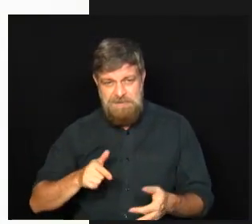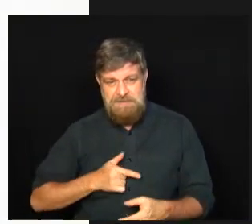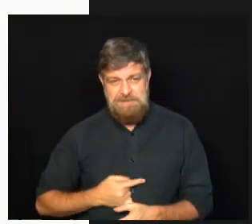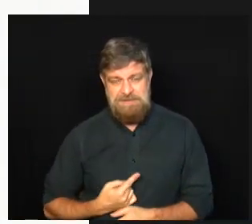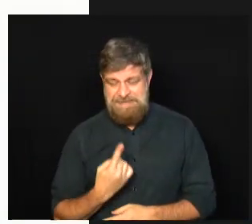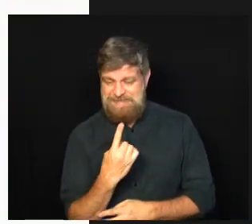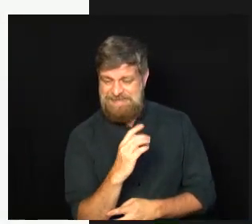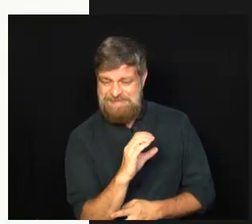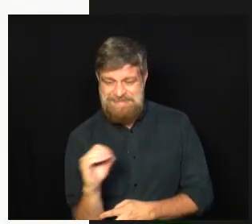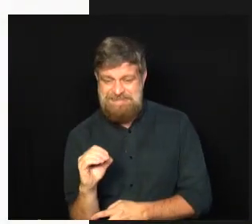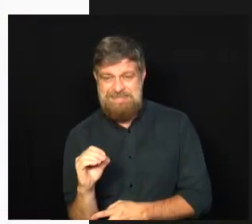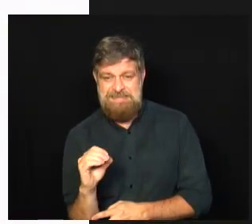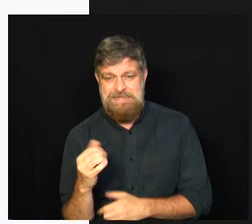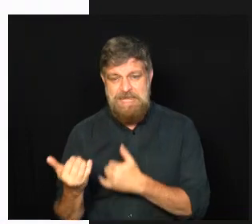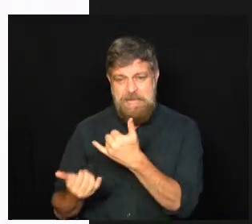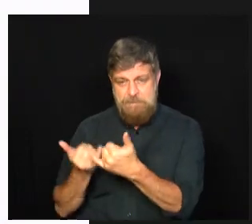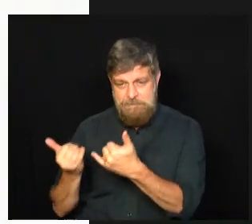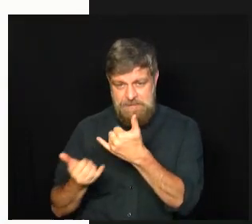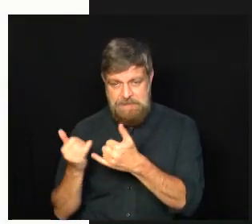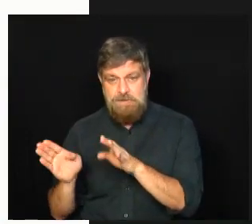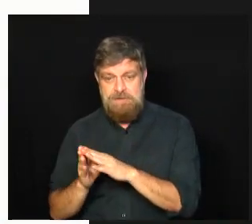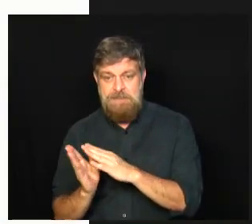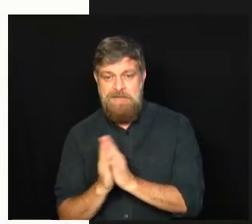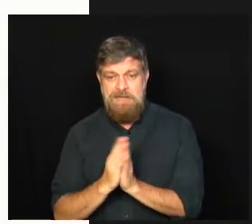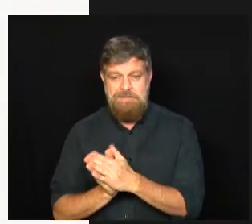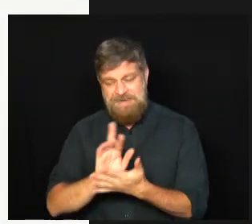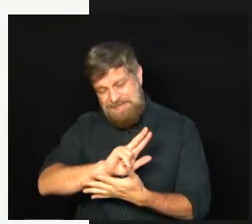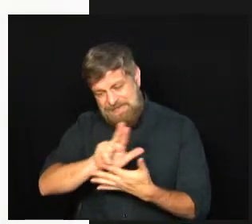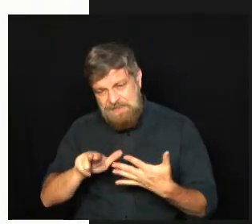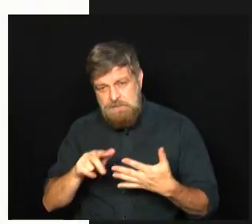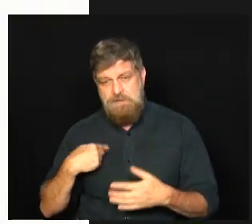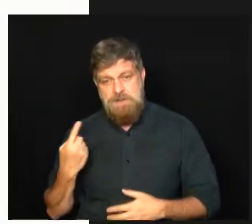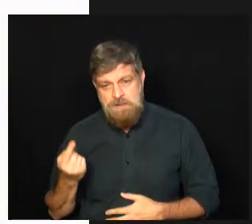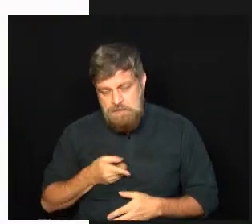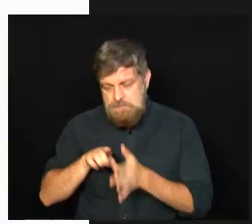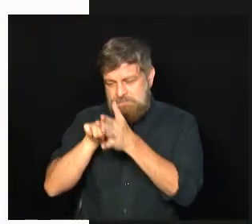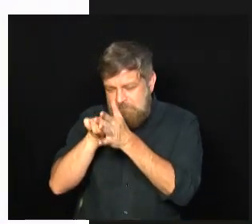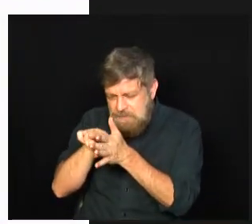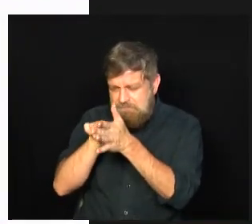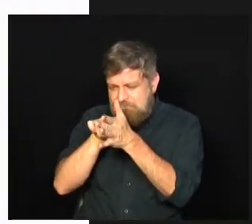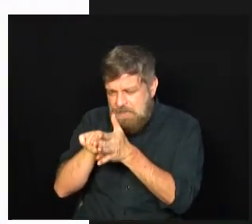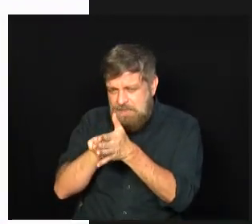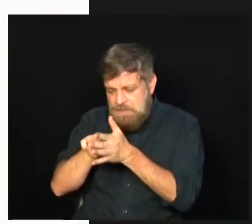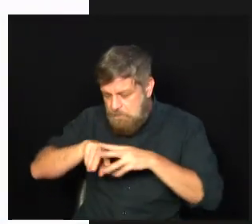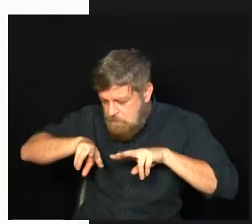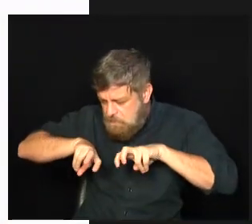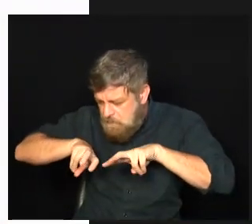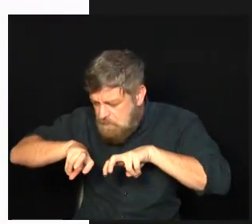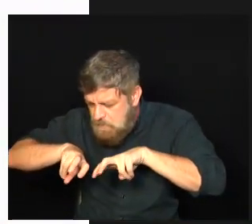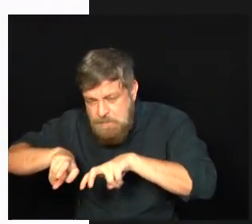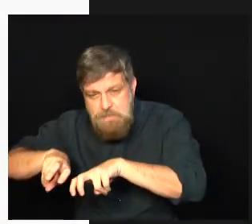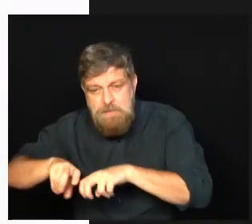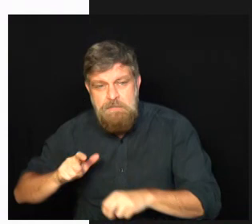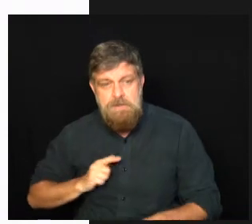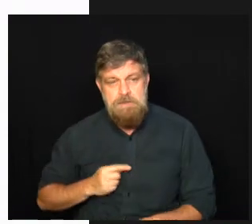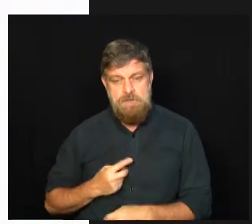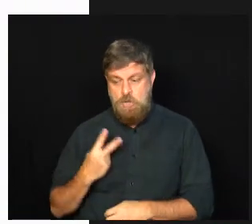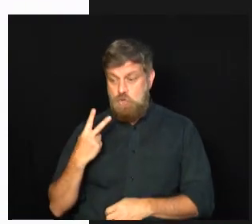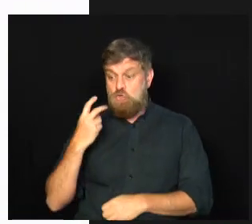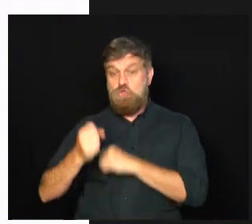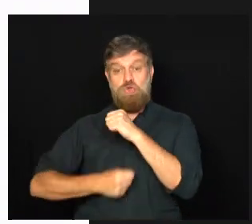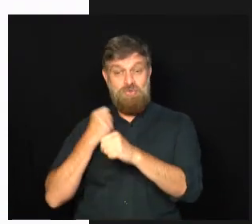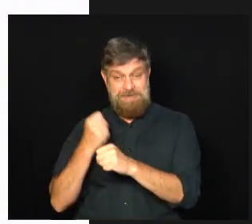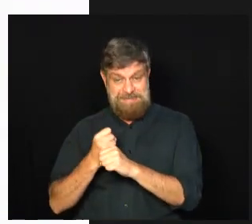100 entre brinquedos e brincadeiras que nós pesquisamos ao longo de 2